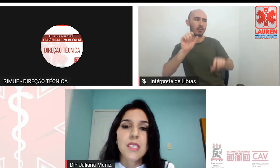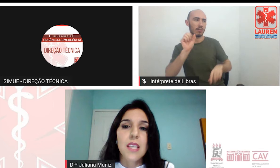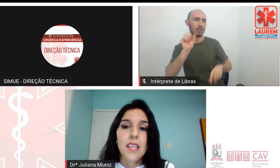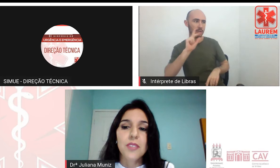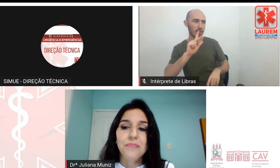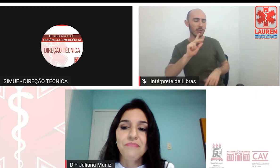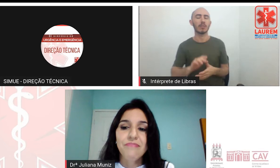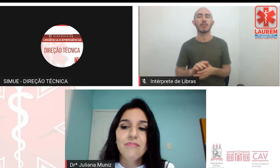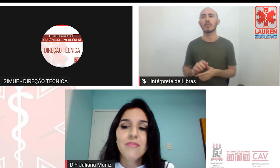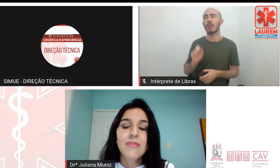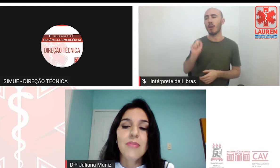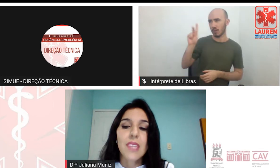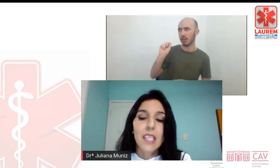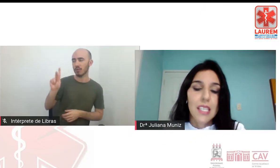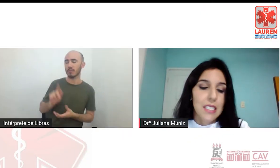Certo.